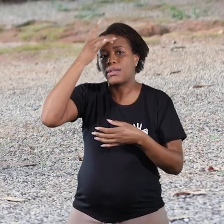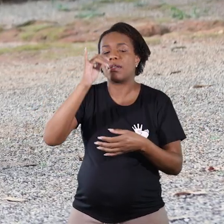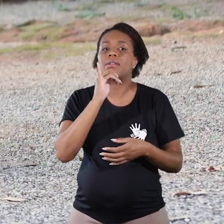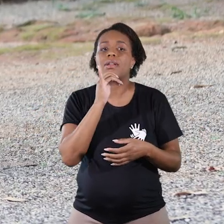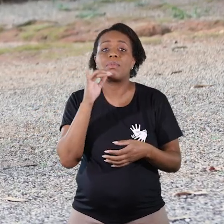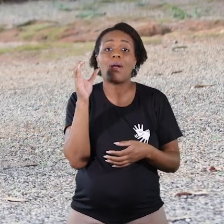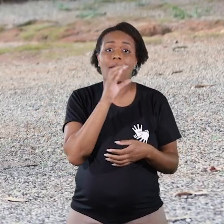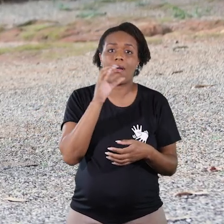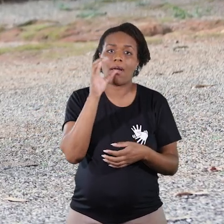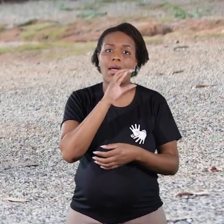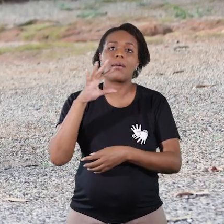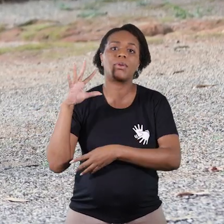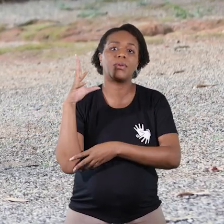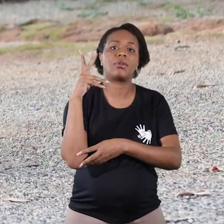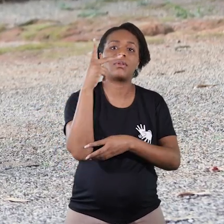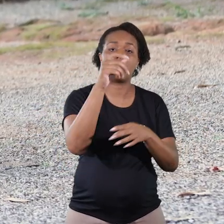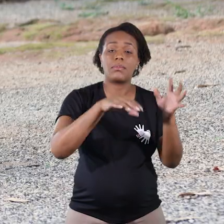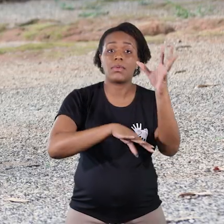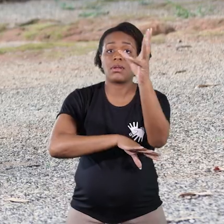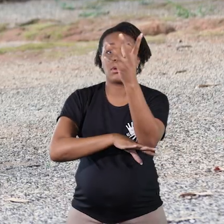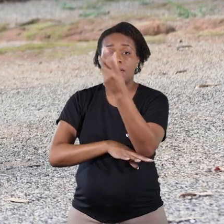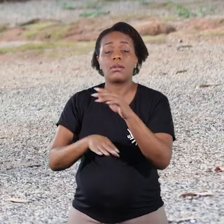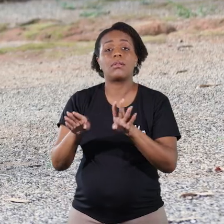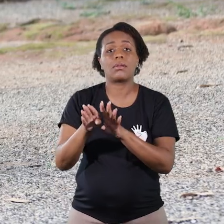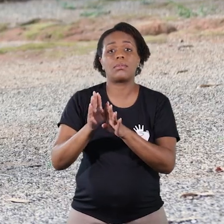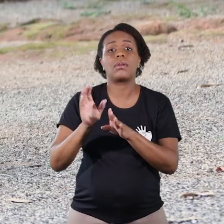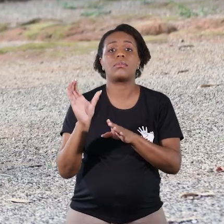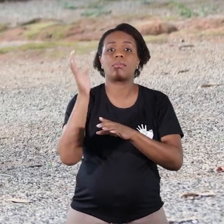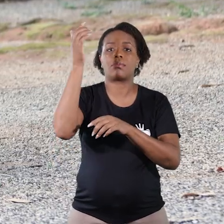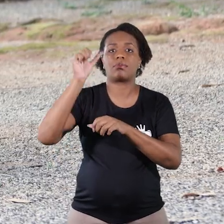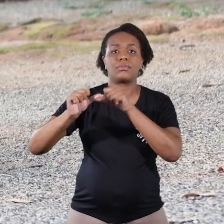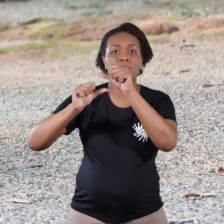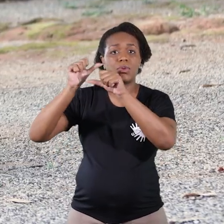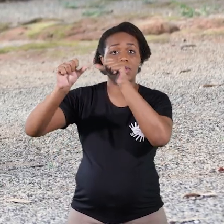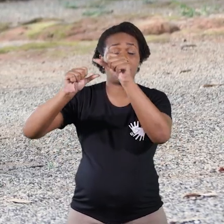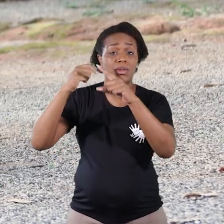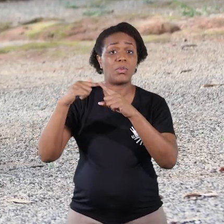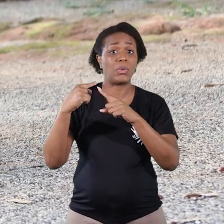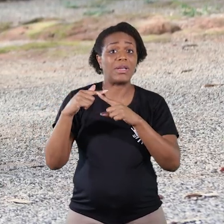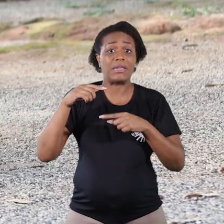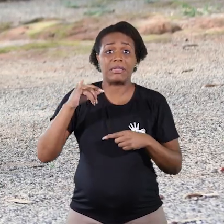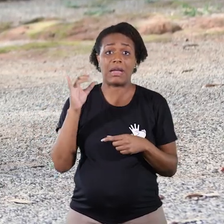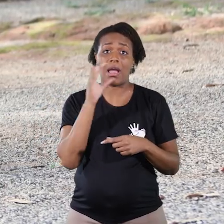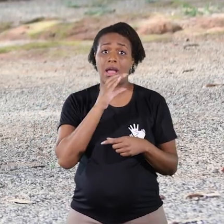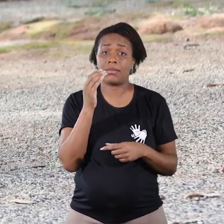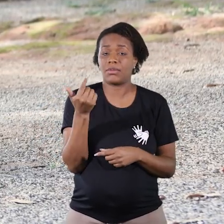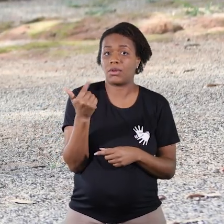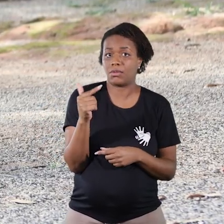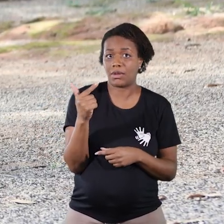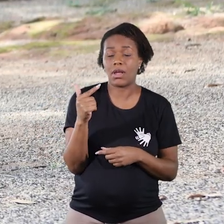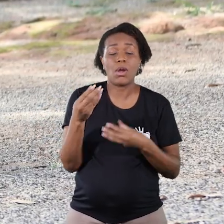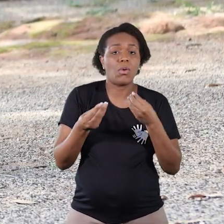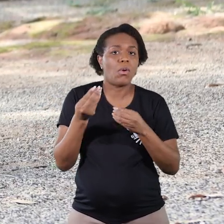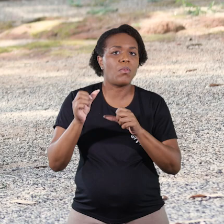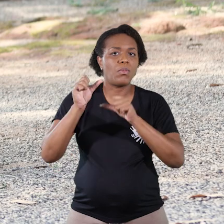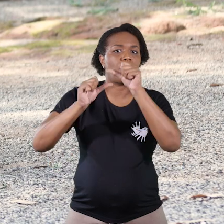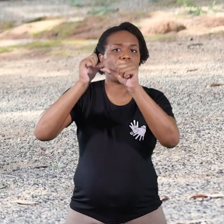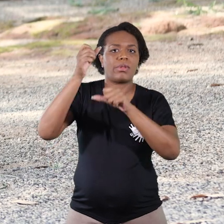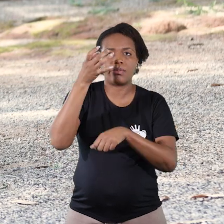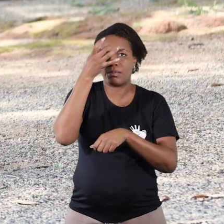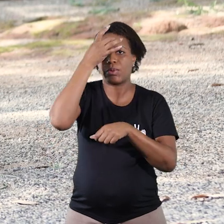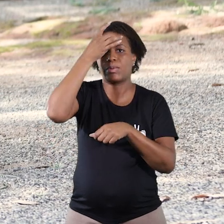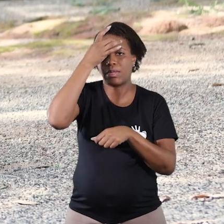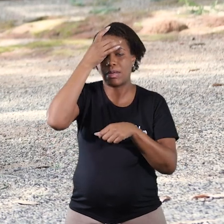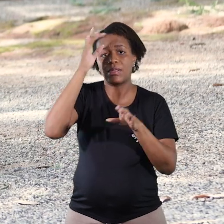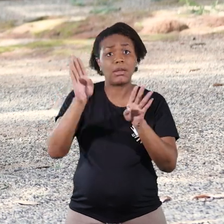da questão ambiental, da urgência da questão climática. Se a gente não atingir isso, nós não vamos mudar a consciência da sociedade. E se a gente não